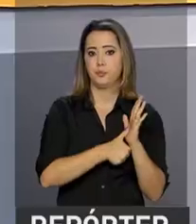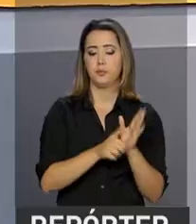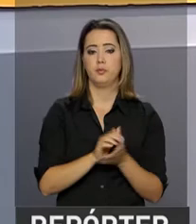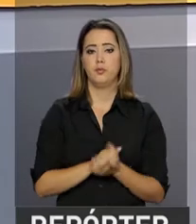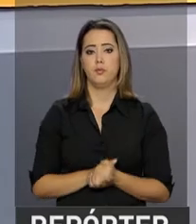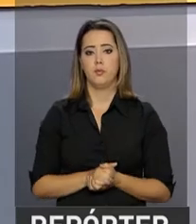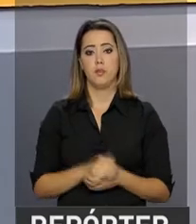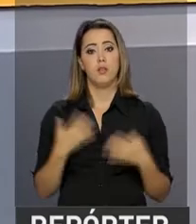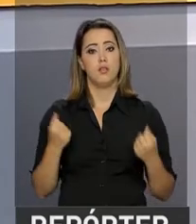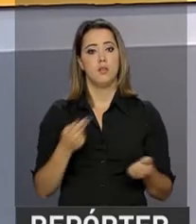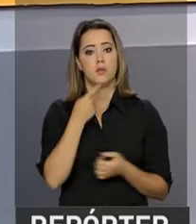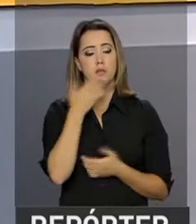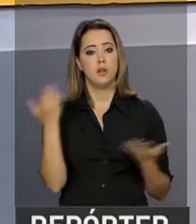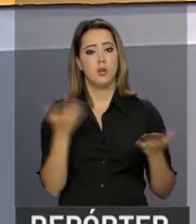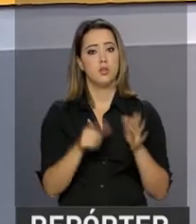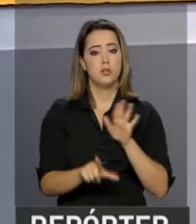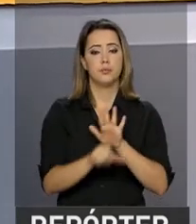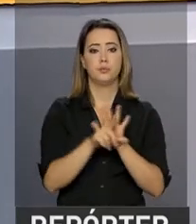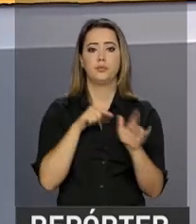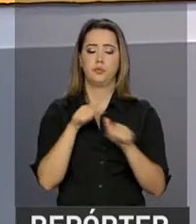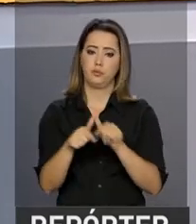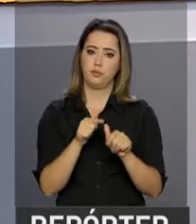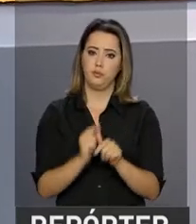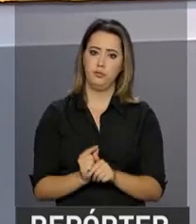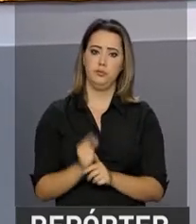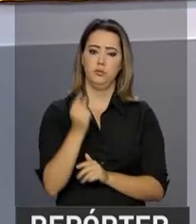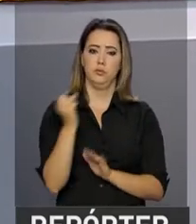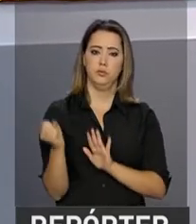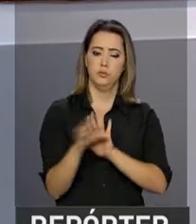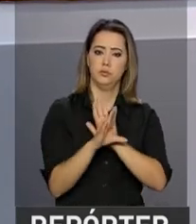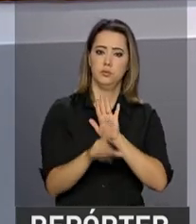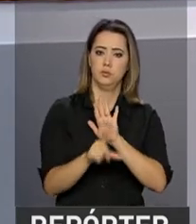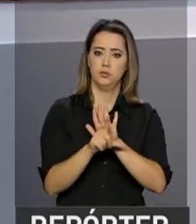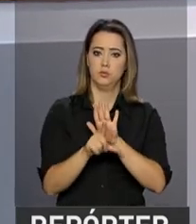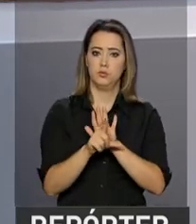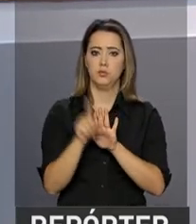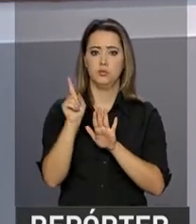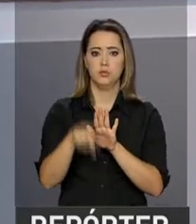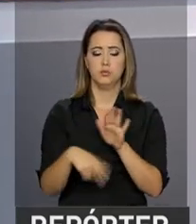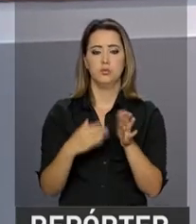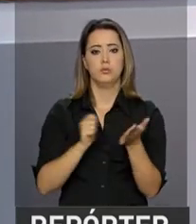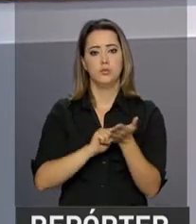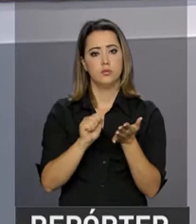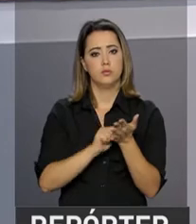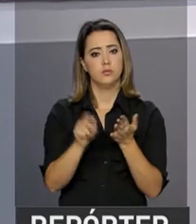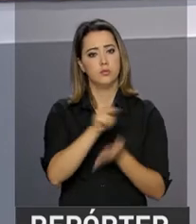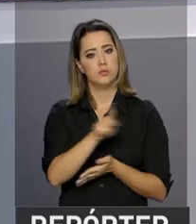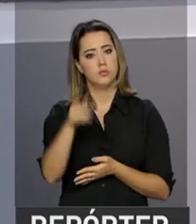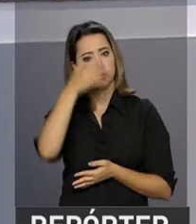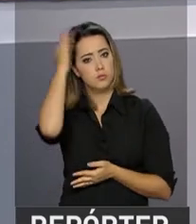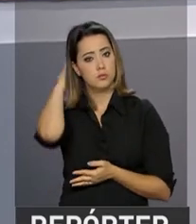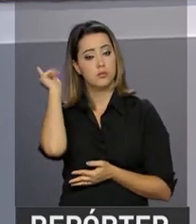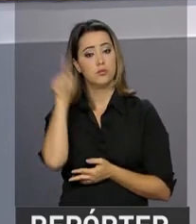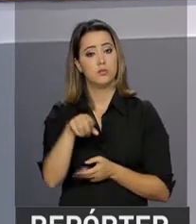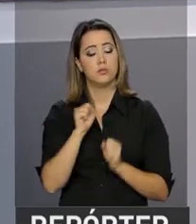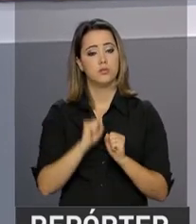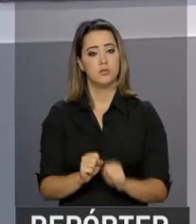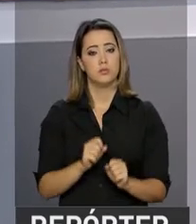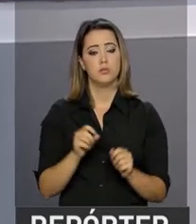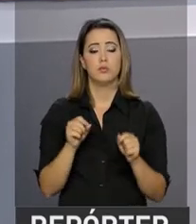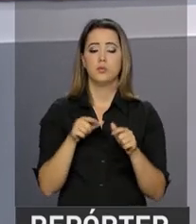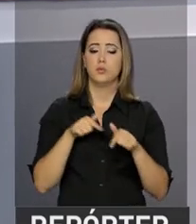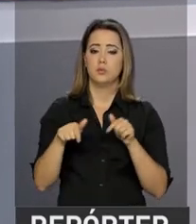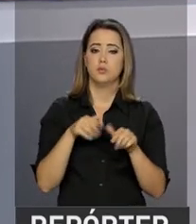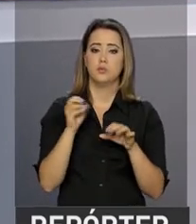nós vamos falar agora da nova lei trabalhista uma das novidades da legislação sancionada pelo presidente michel temer é a